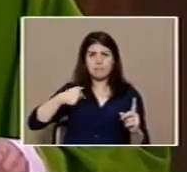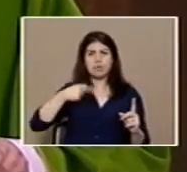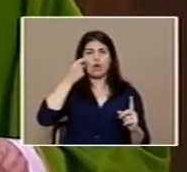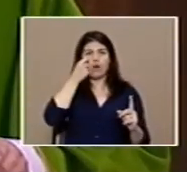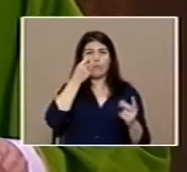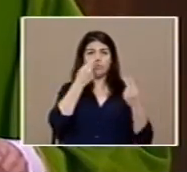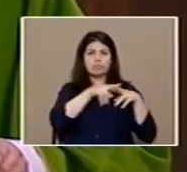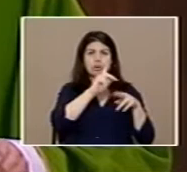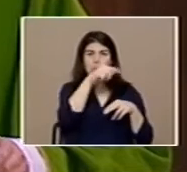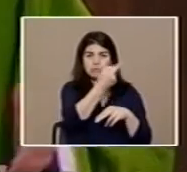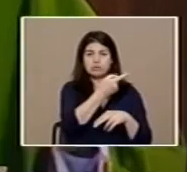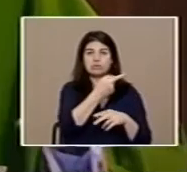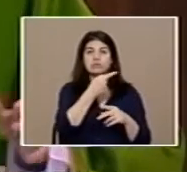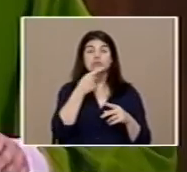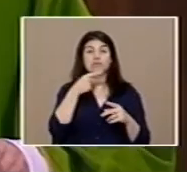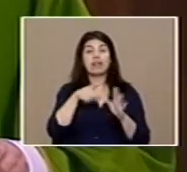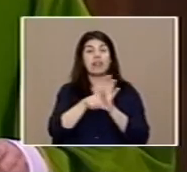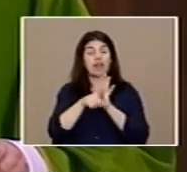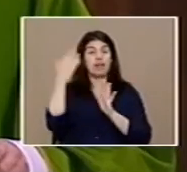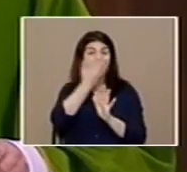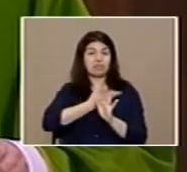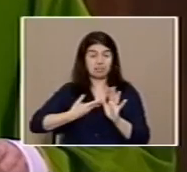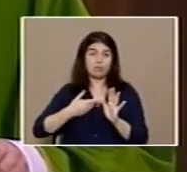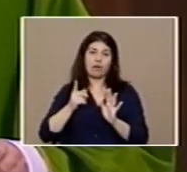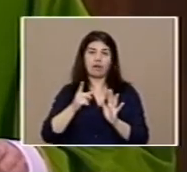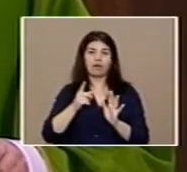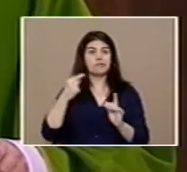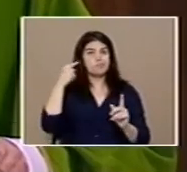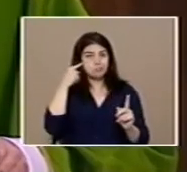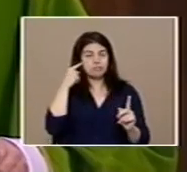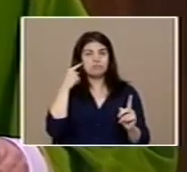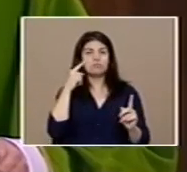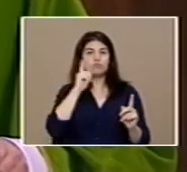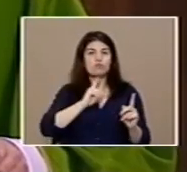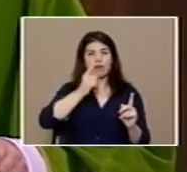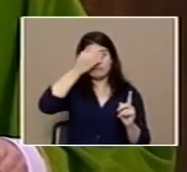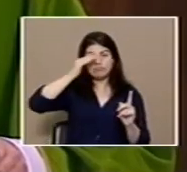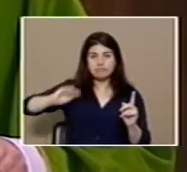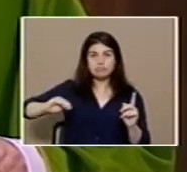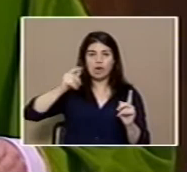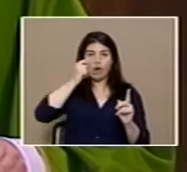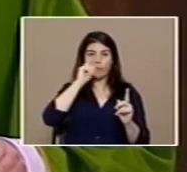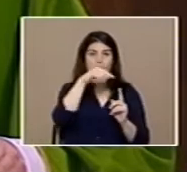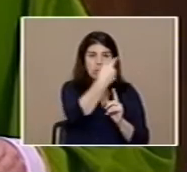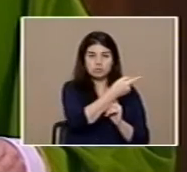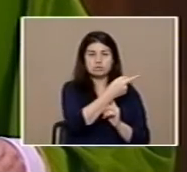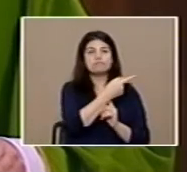lapidada essa era a condição da mulher nestas circunstâncias